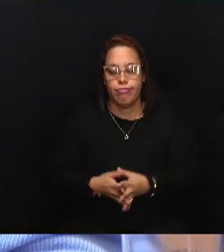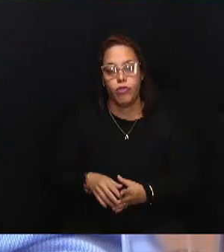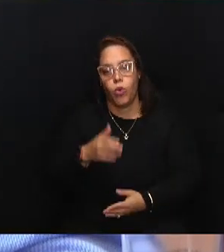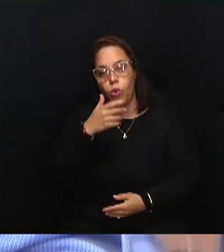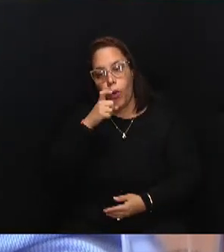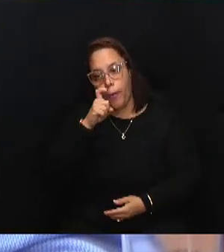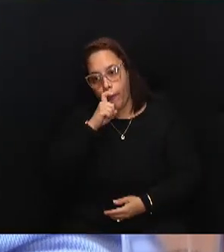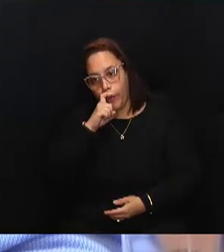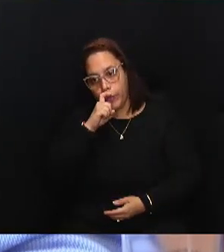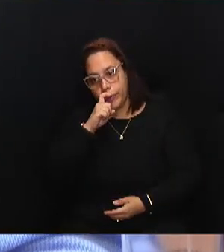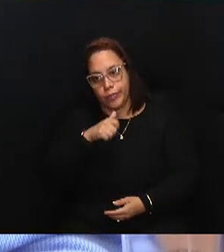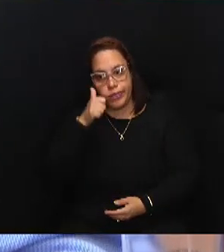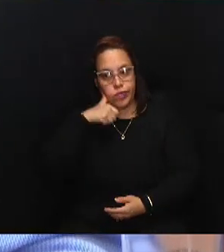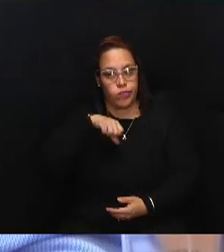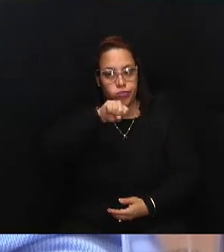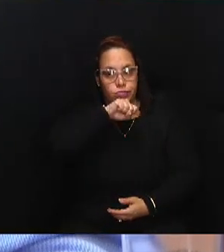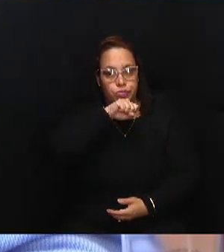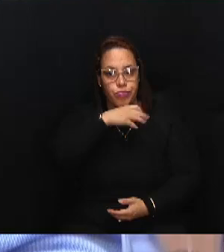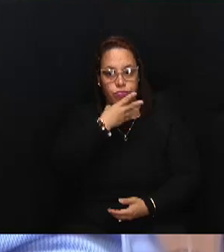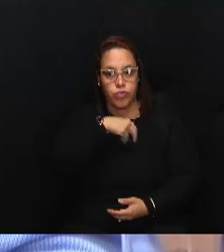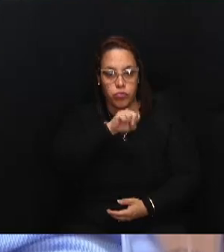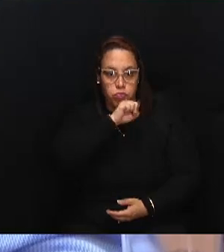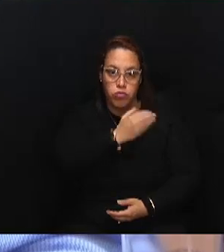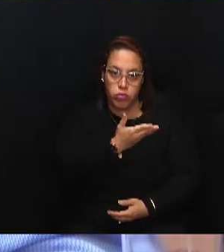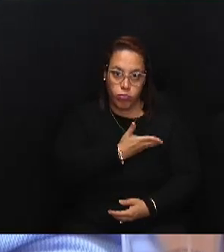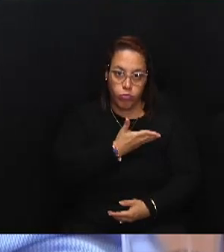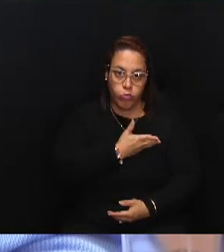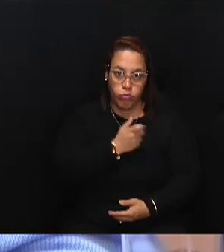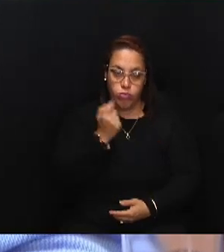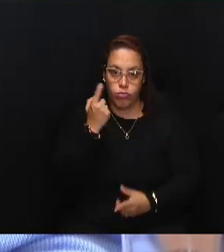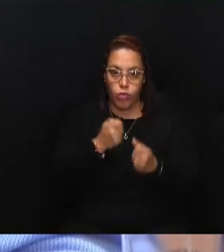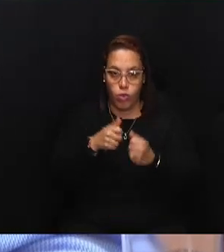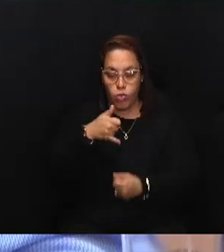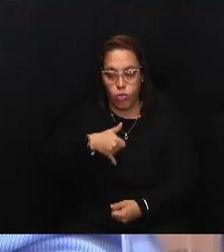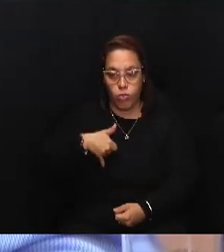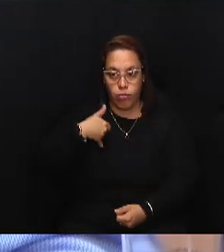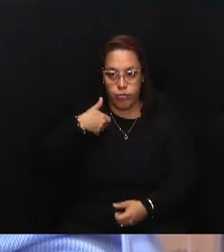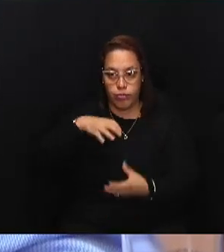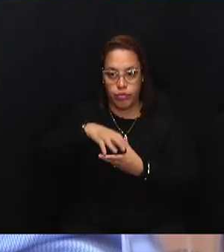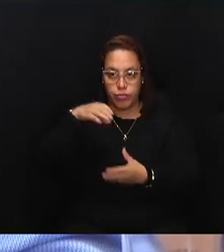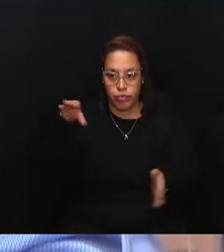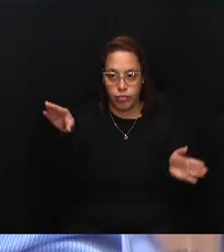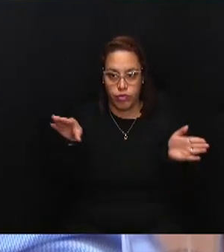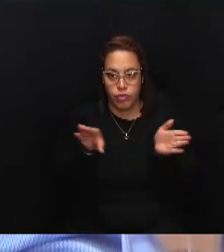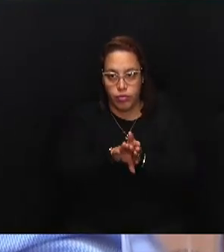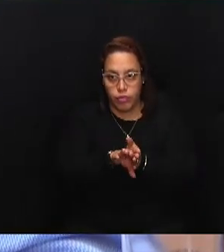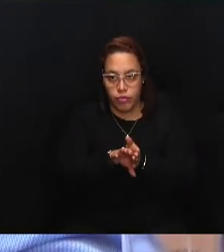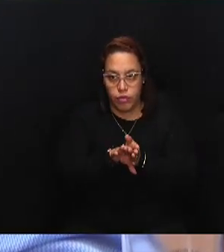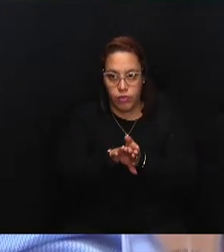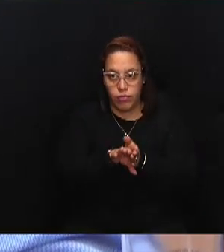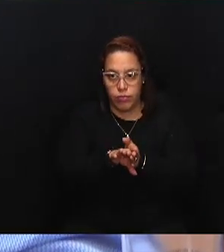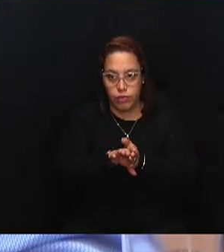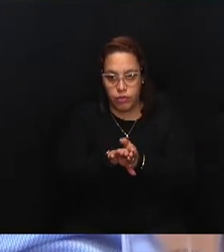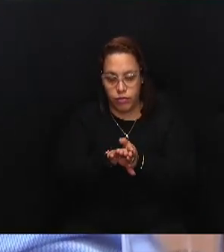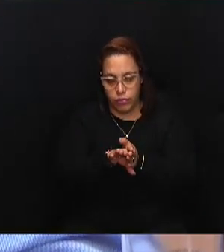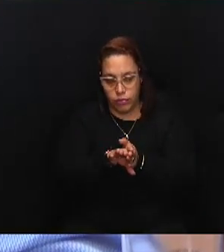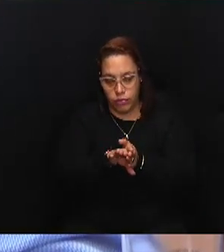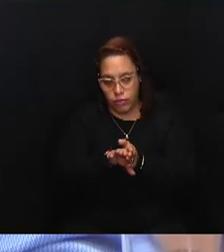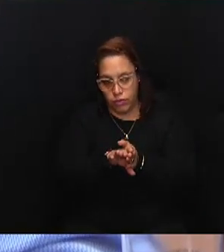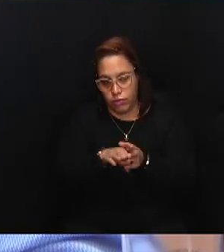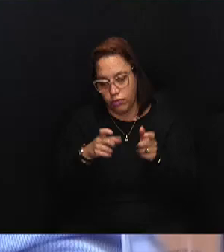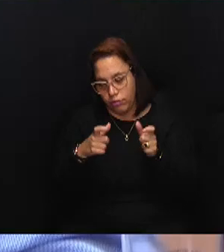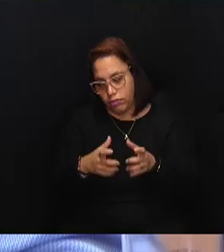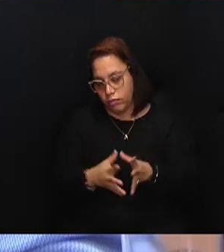pai, ou é a mãe, ou é um amigo, mas um idoso chegou, fez ele chegar aonde ele